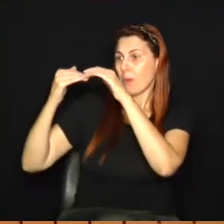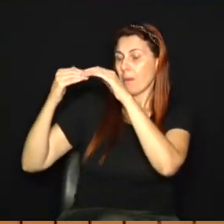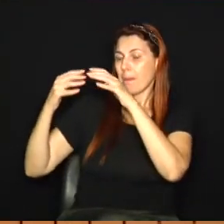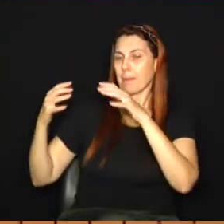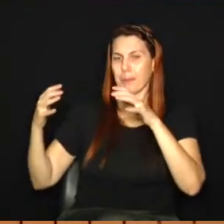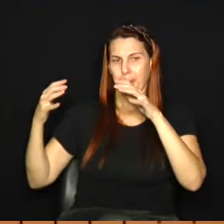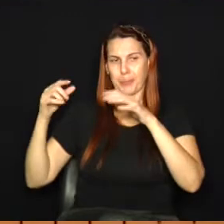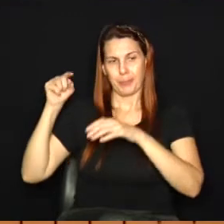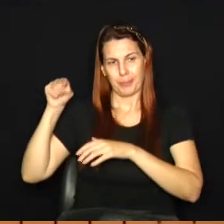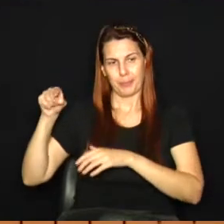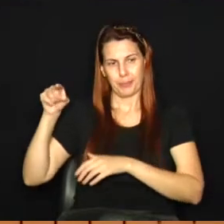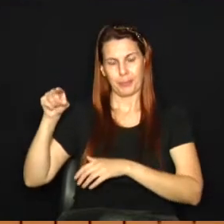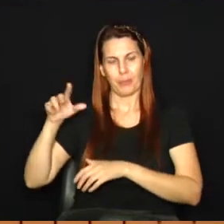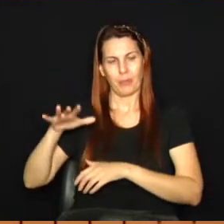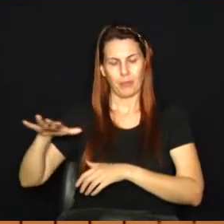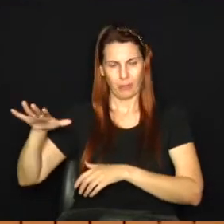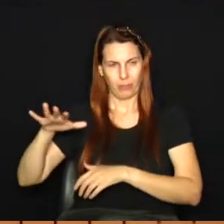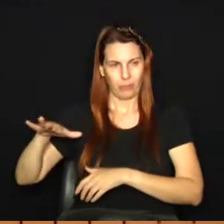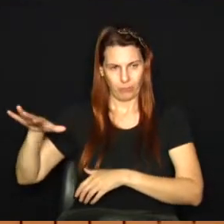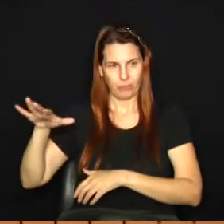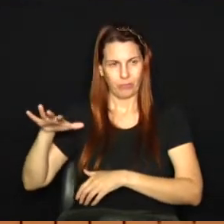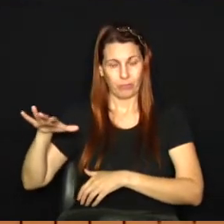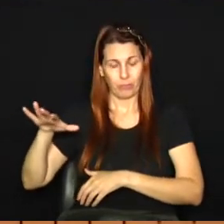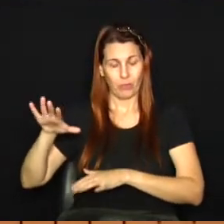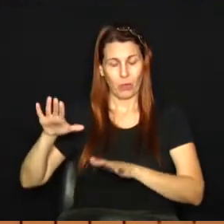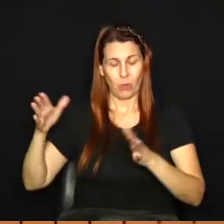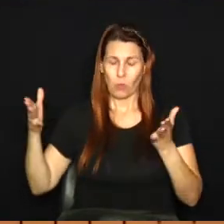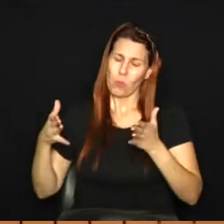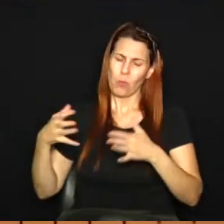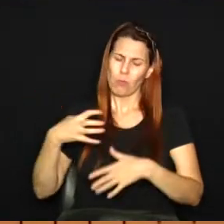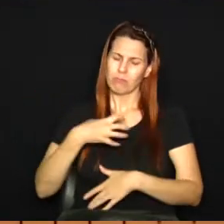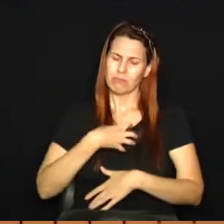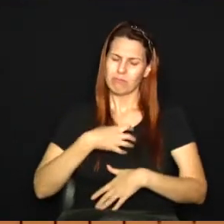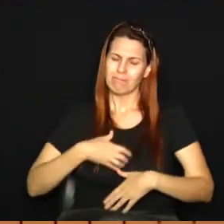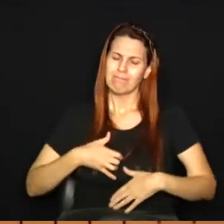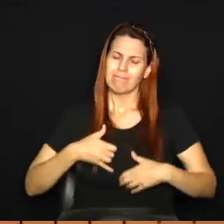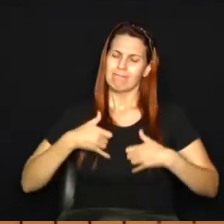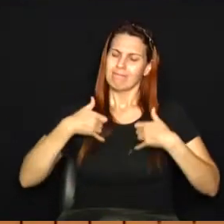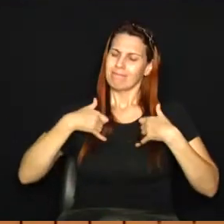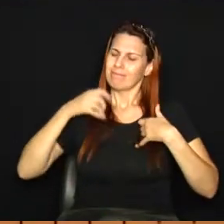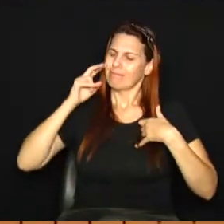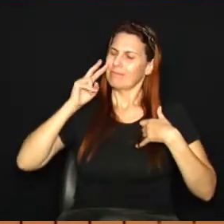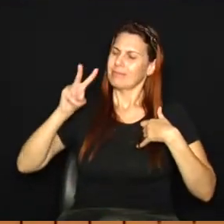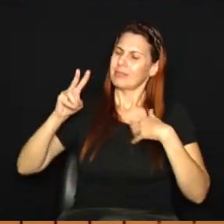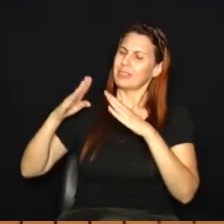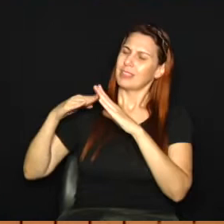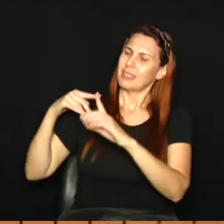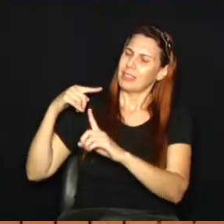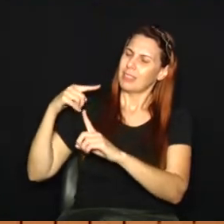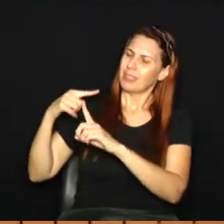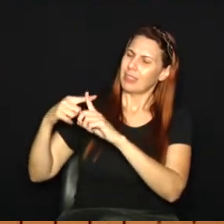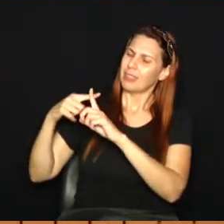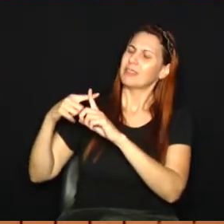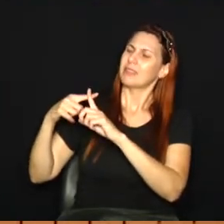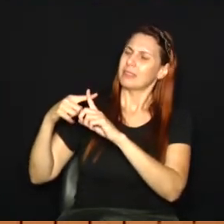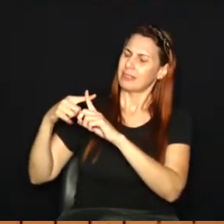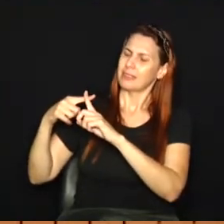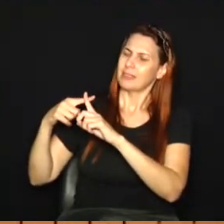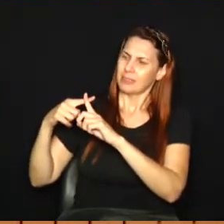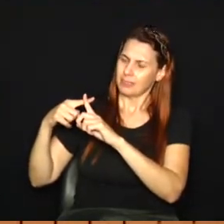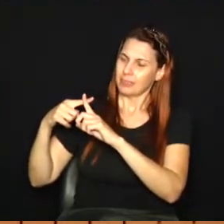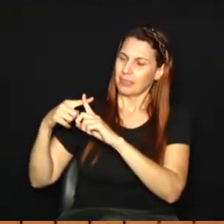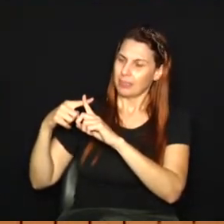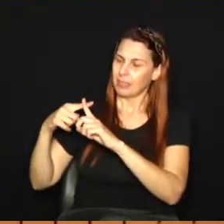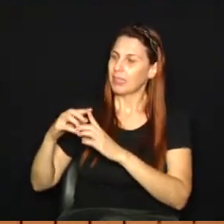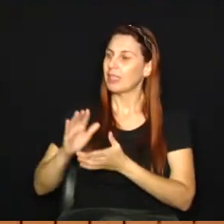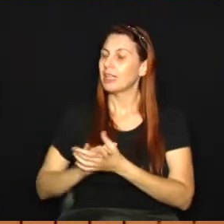De modo que hoje eu tenho um orgulho de ver aquela matriz, né, loucamente começada